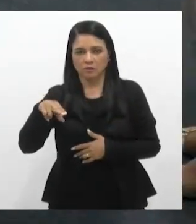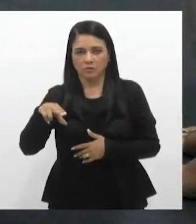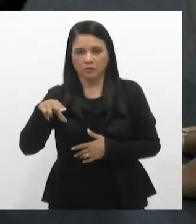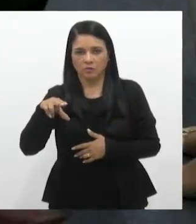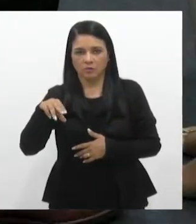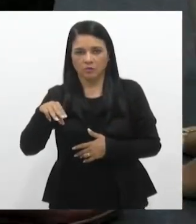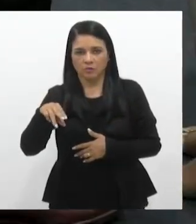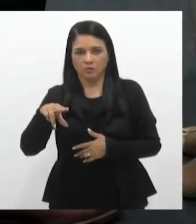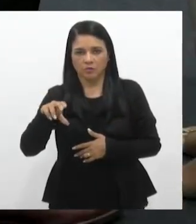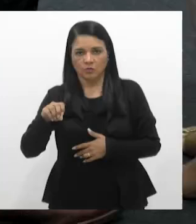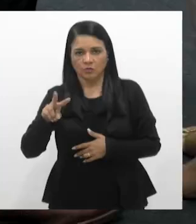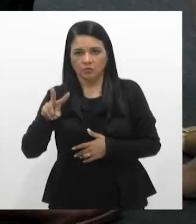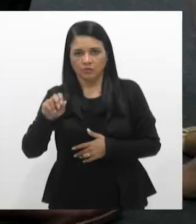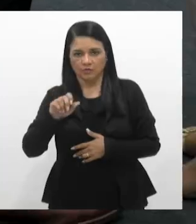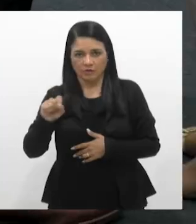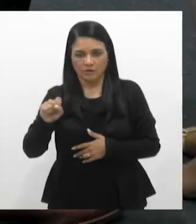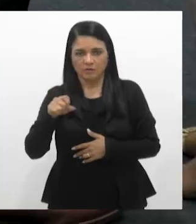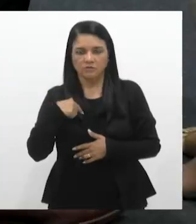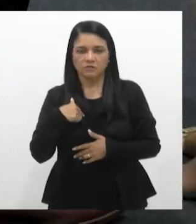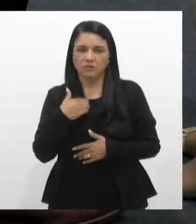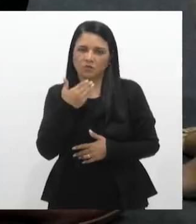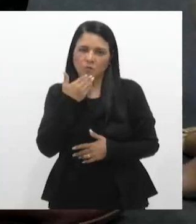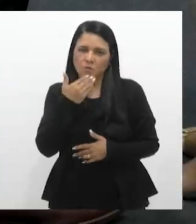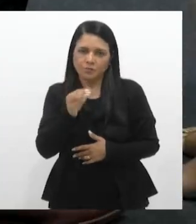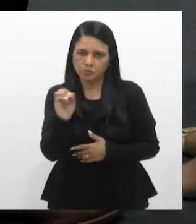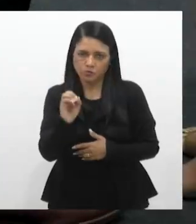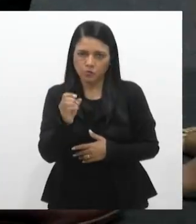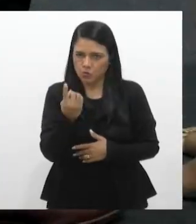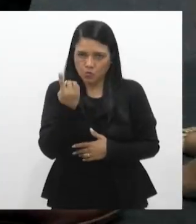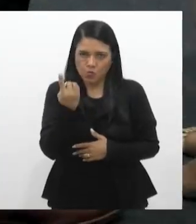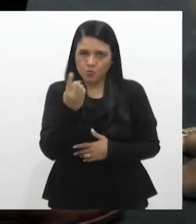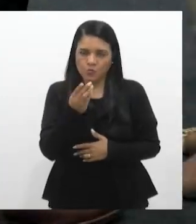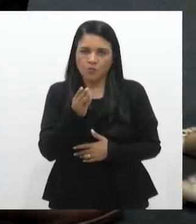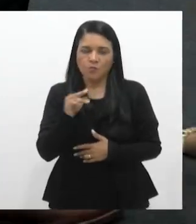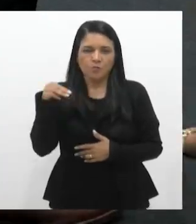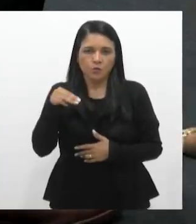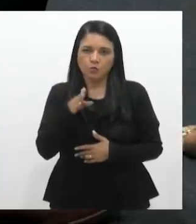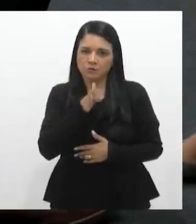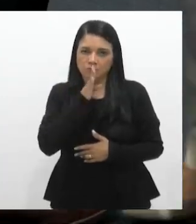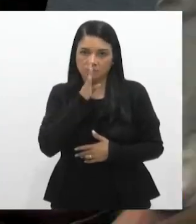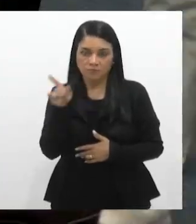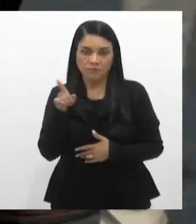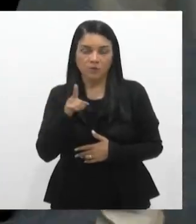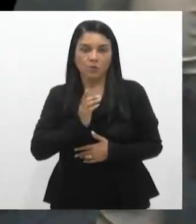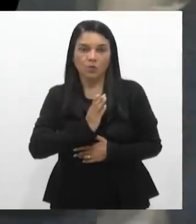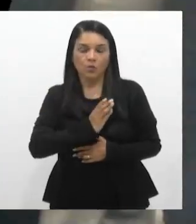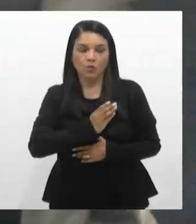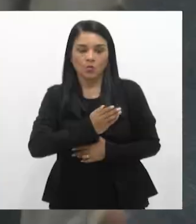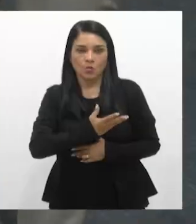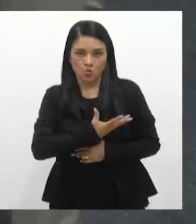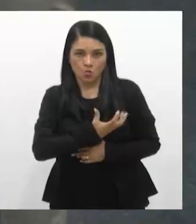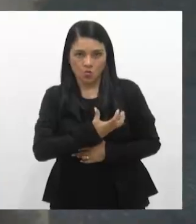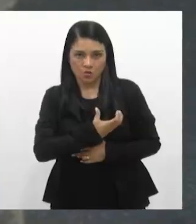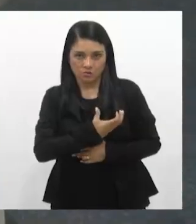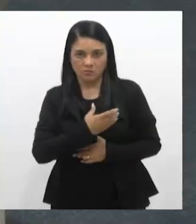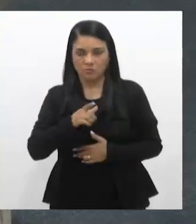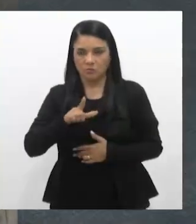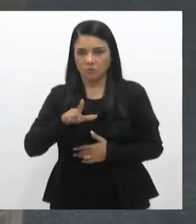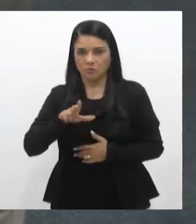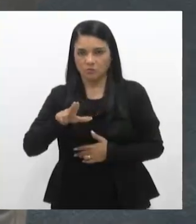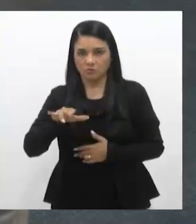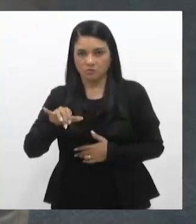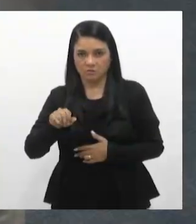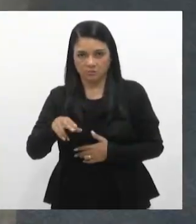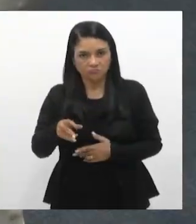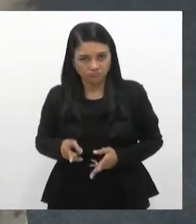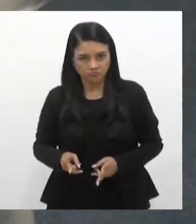vou pedir aqui agora 1 minuto de silêncio, porque o coração da Luciana ainda está batendo, presidente.